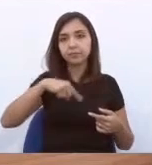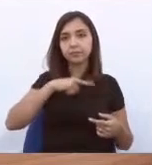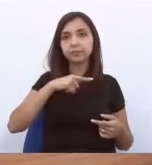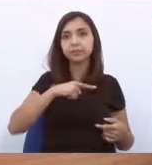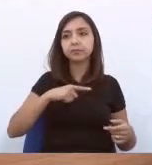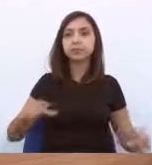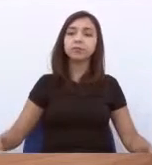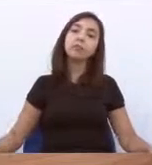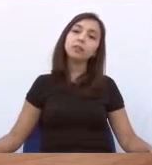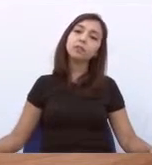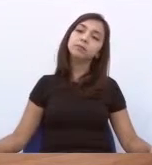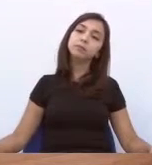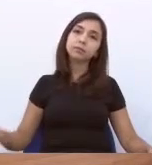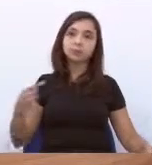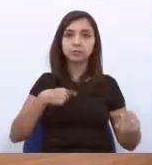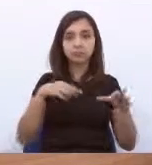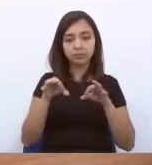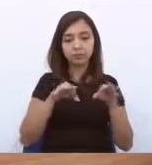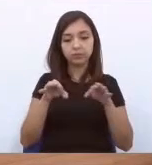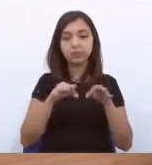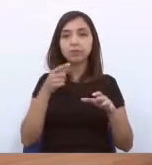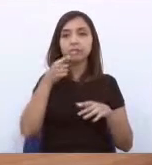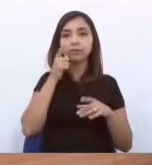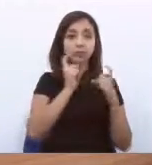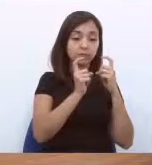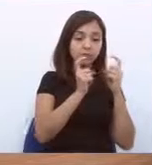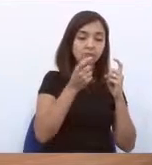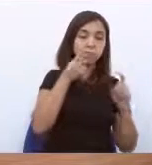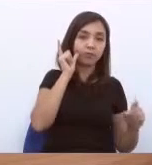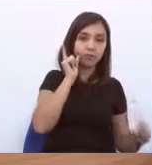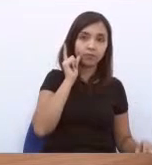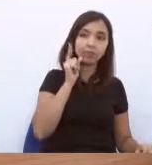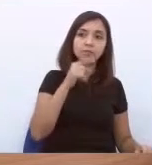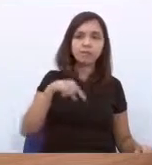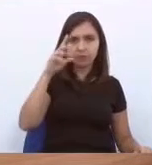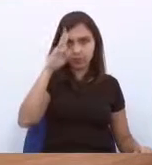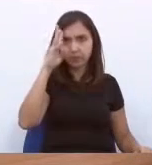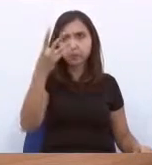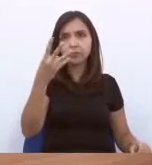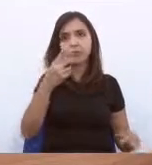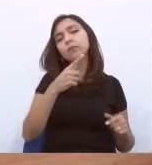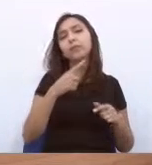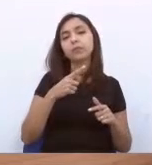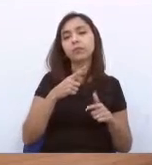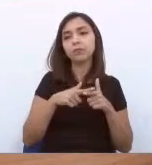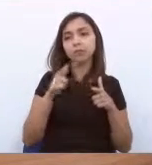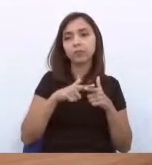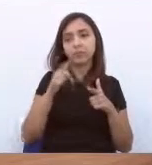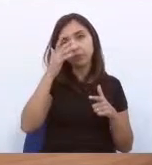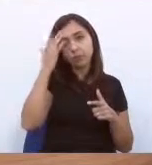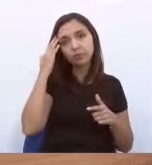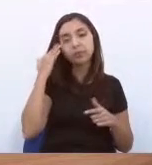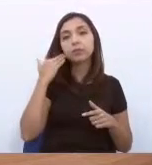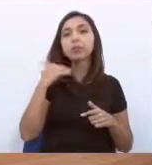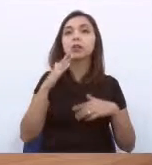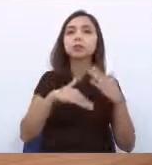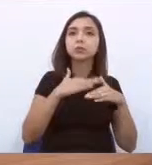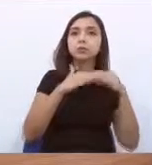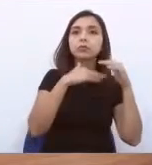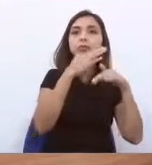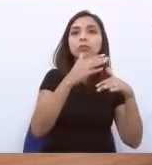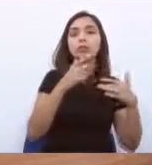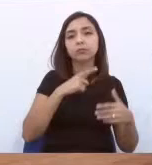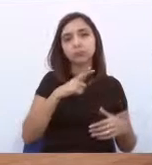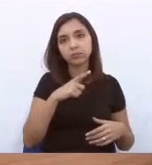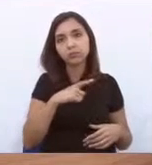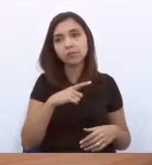Tivemos uma reunião ontem com o secretário de governo, para resolver essa questão do subsídio. E aí evoluímos, existe